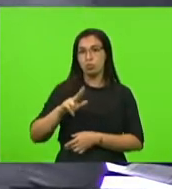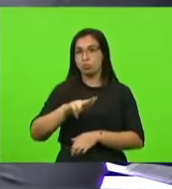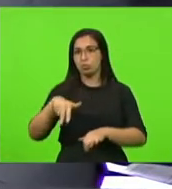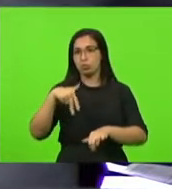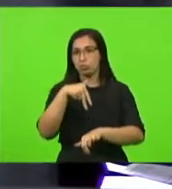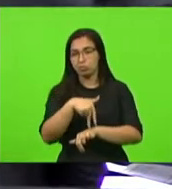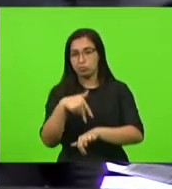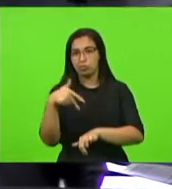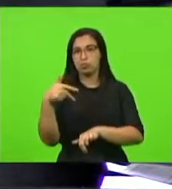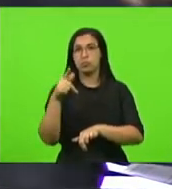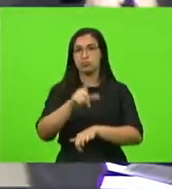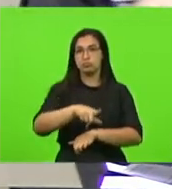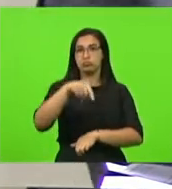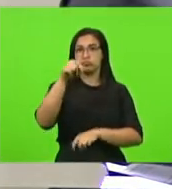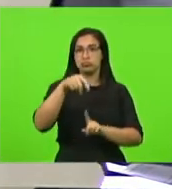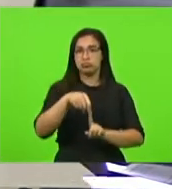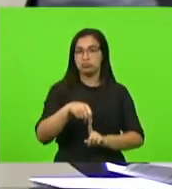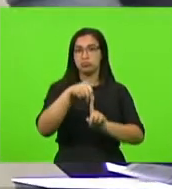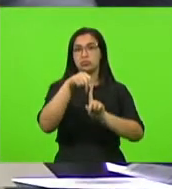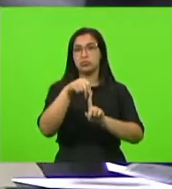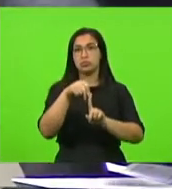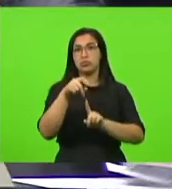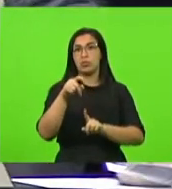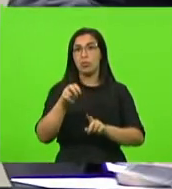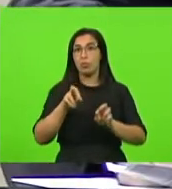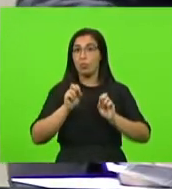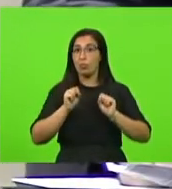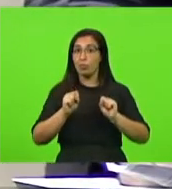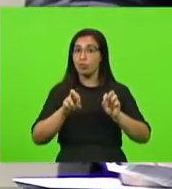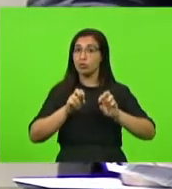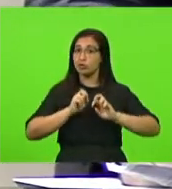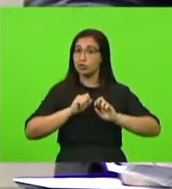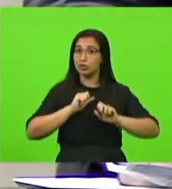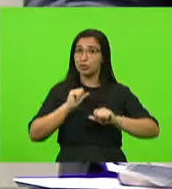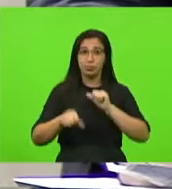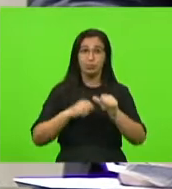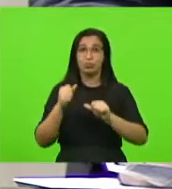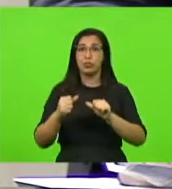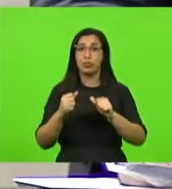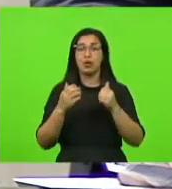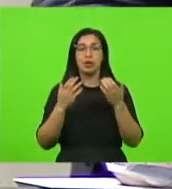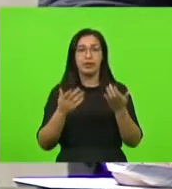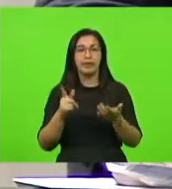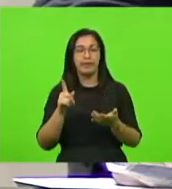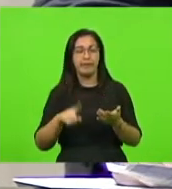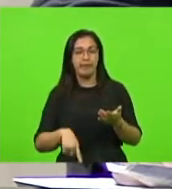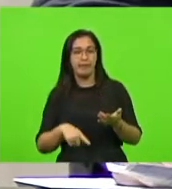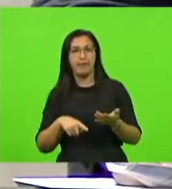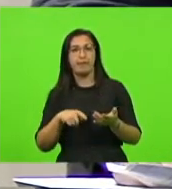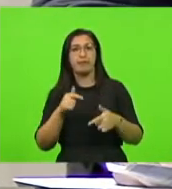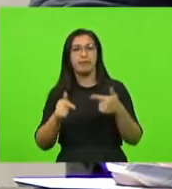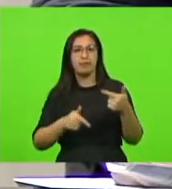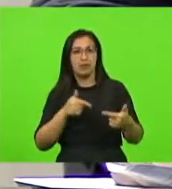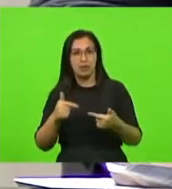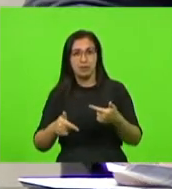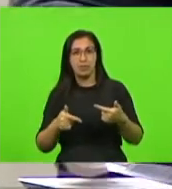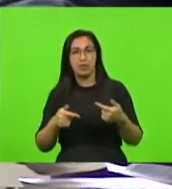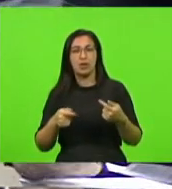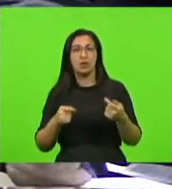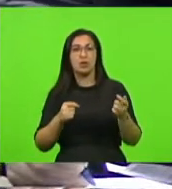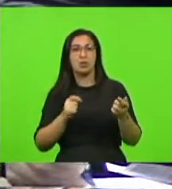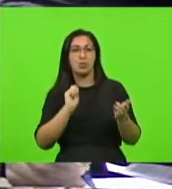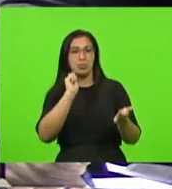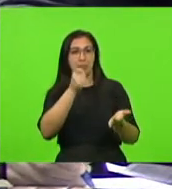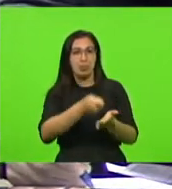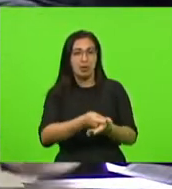atuação destacada é inerente à sua atividade ou ao seu dever de ofício e que seja remunerado pelo